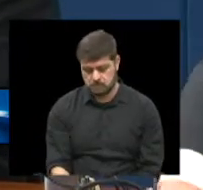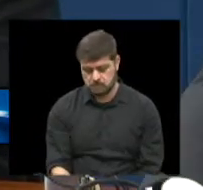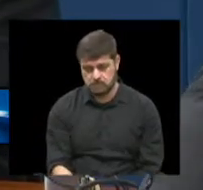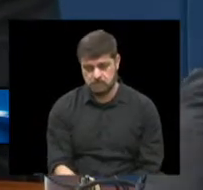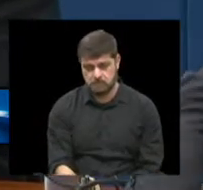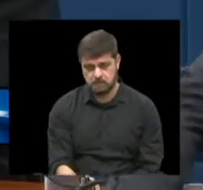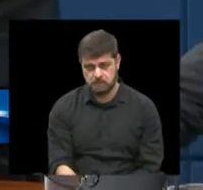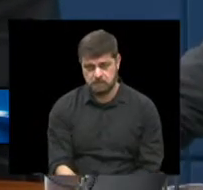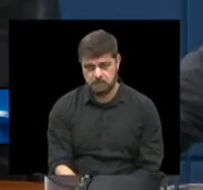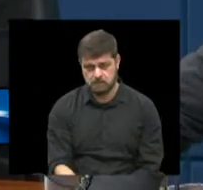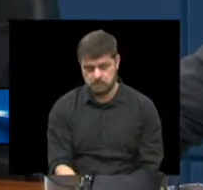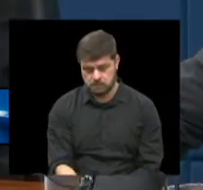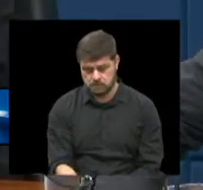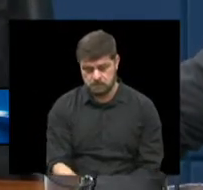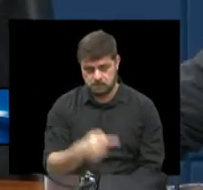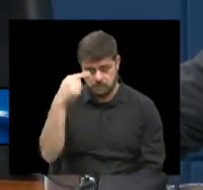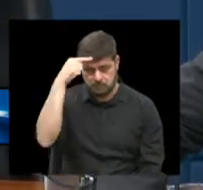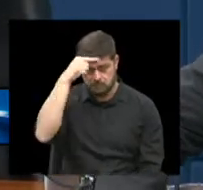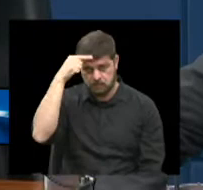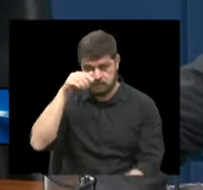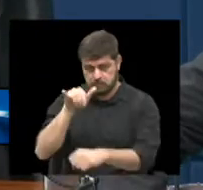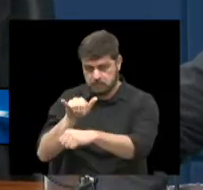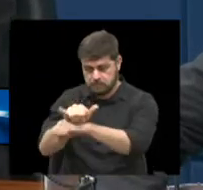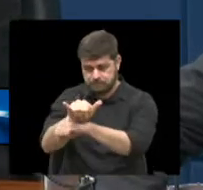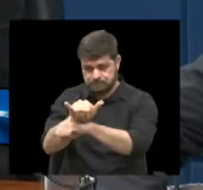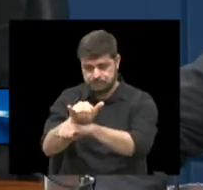Felipe Marquese, ausente.